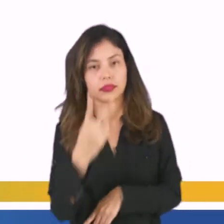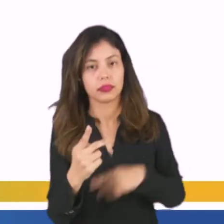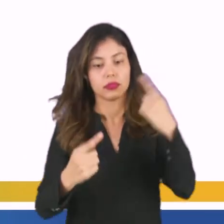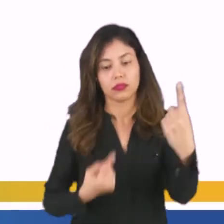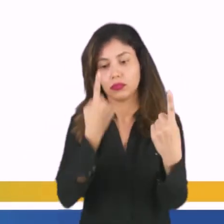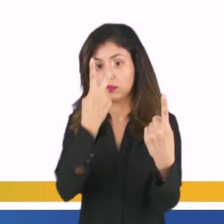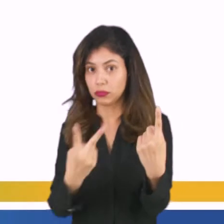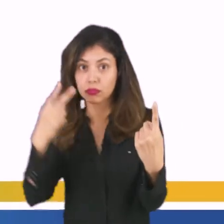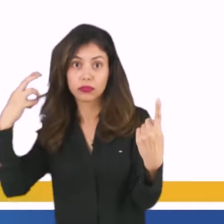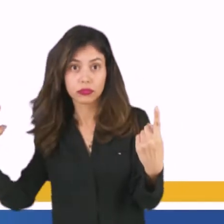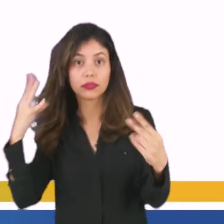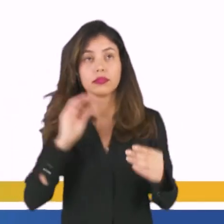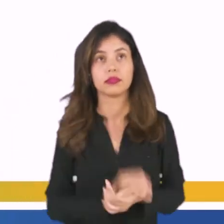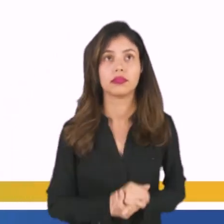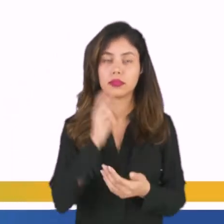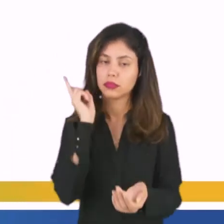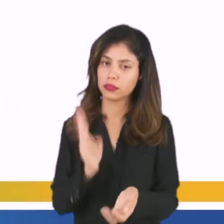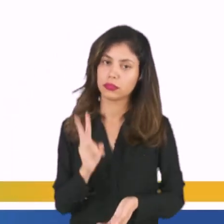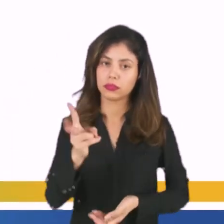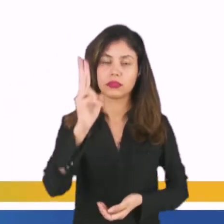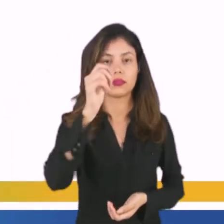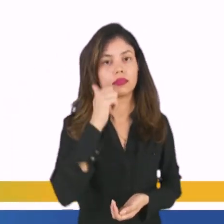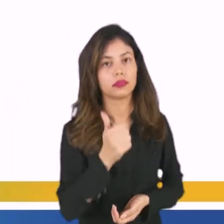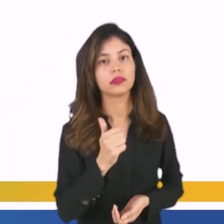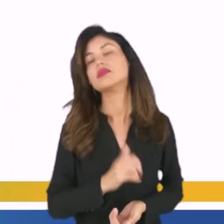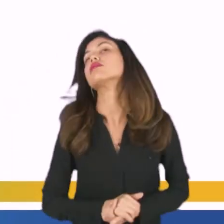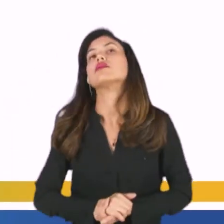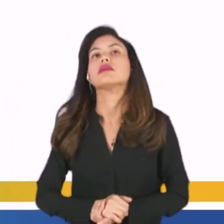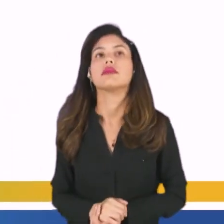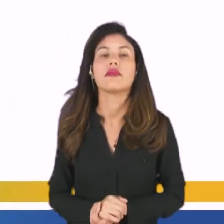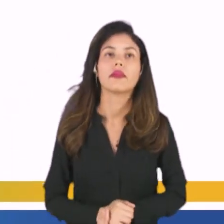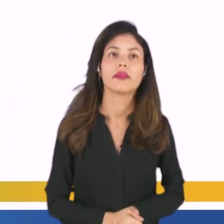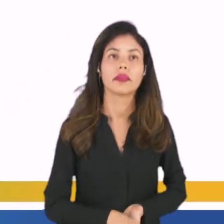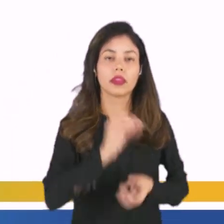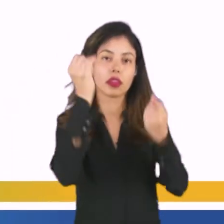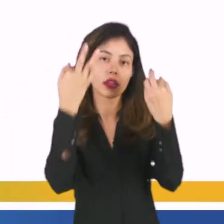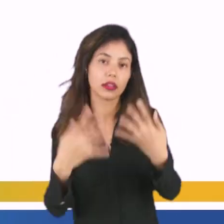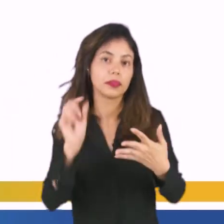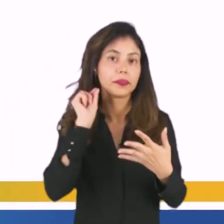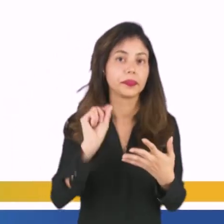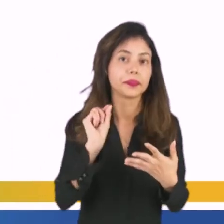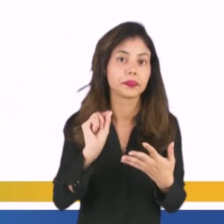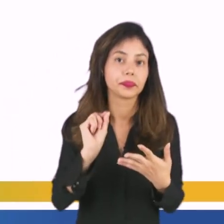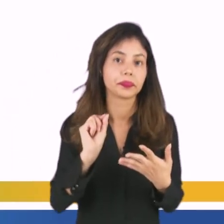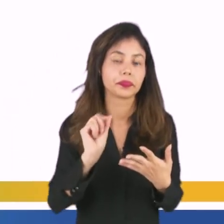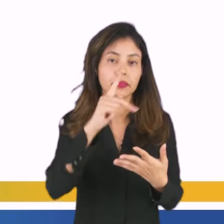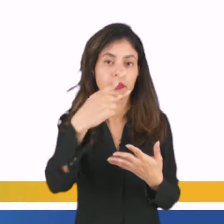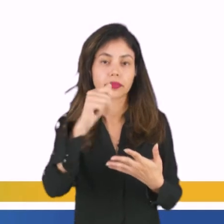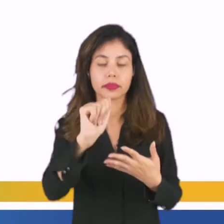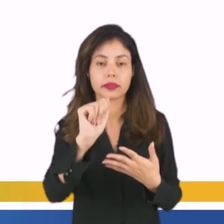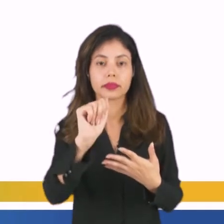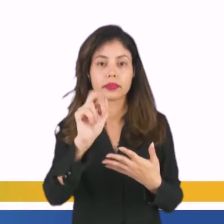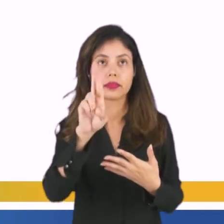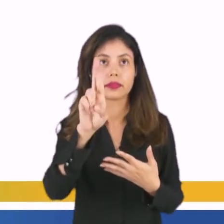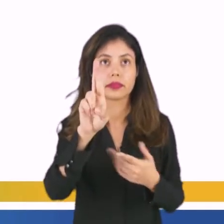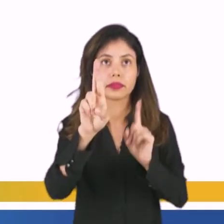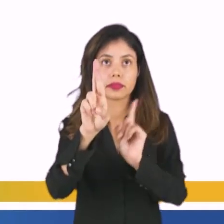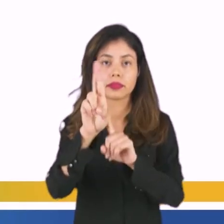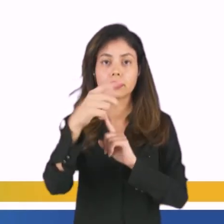intervalo de 2 algoritmos. E assim, sucessivamente. Então, isso implica dizer que nós temos uma PA de